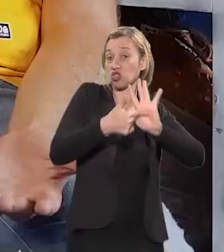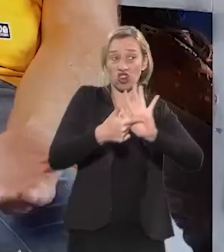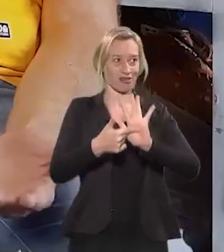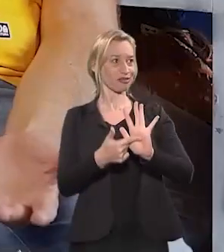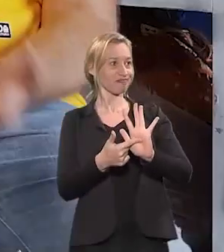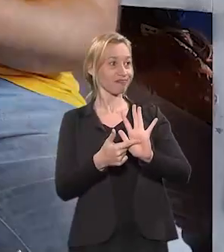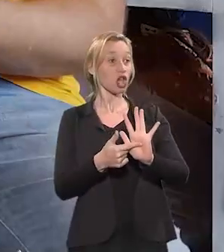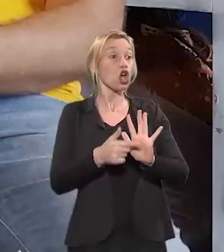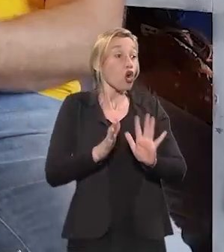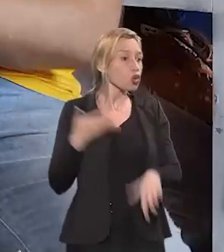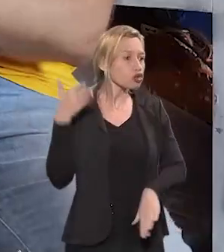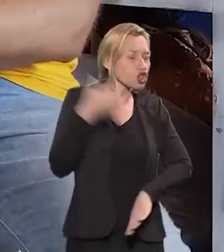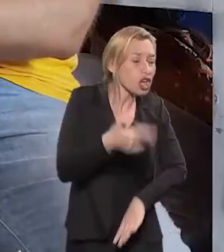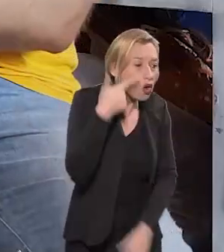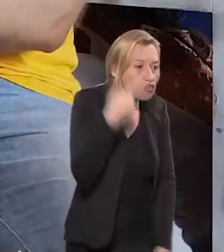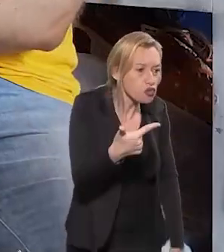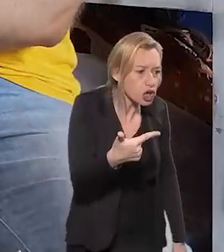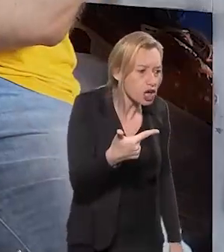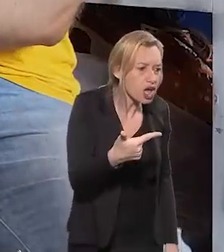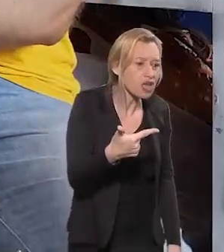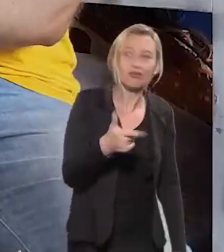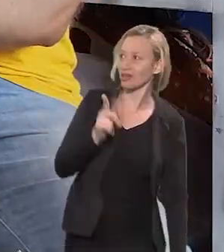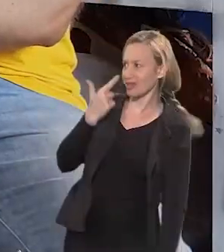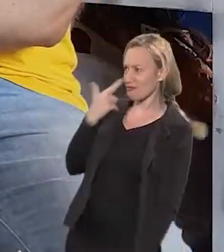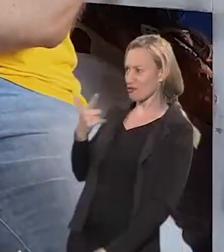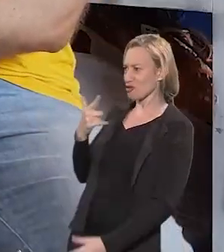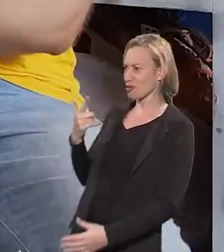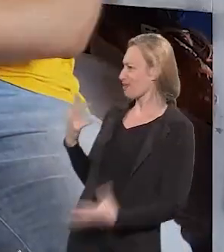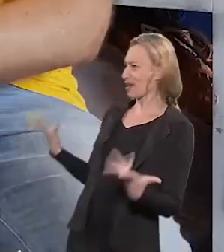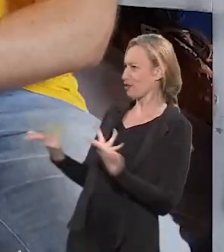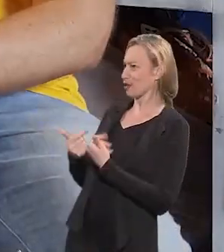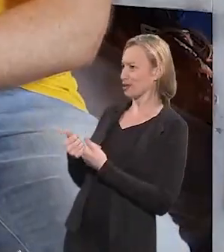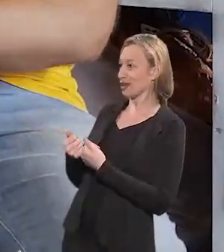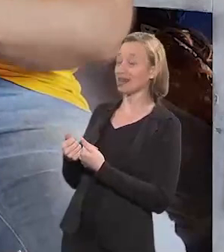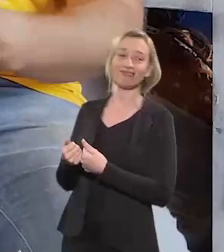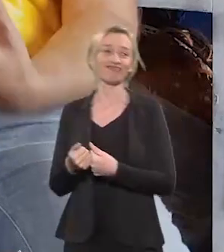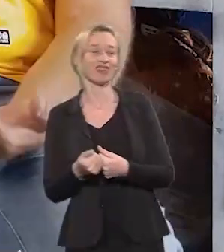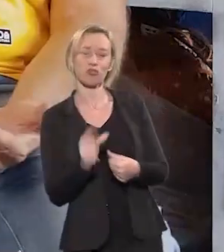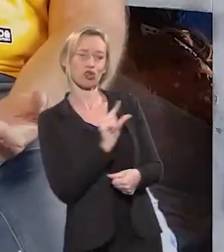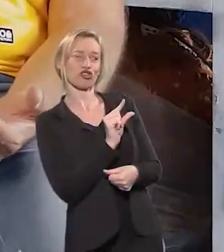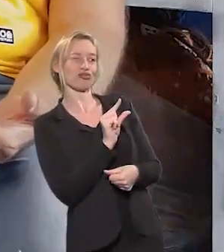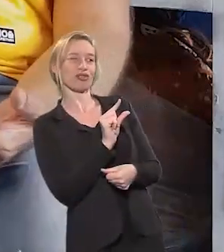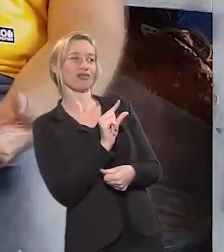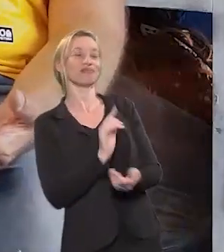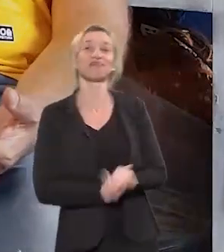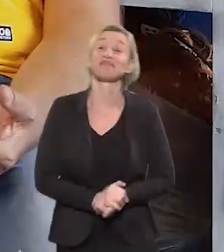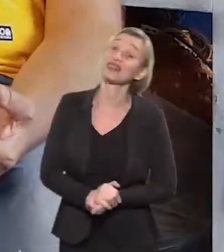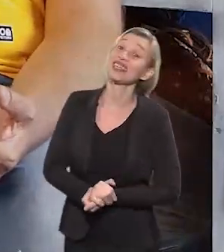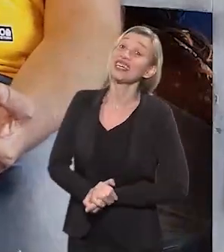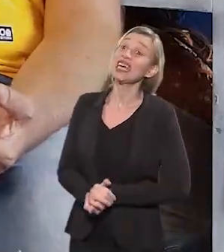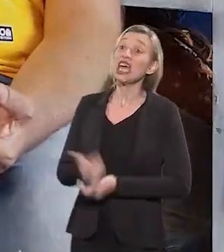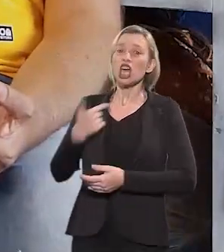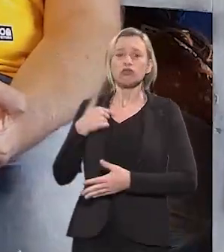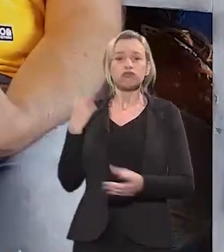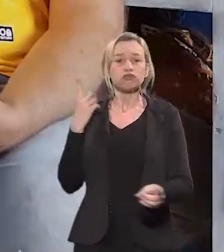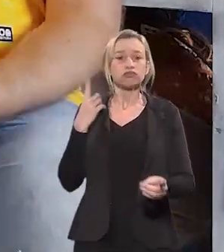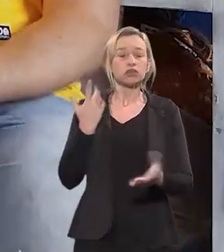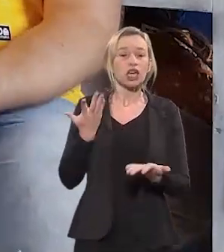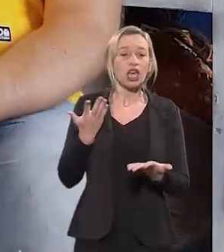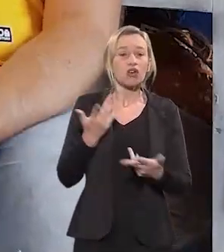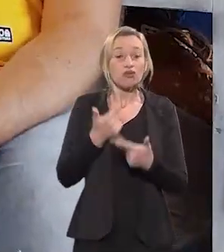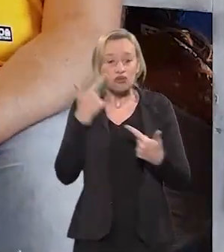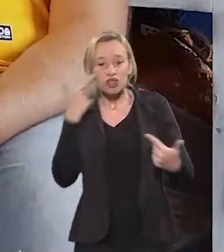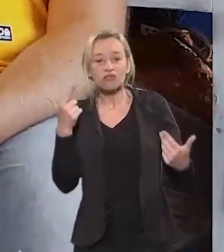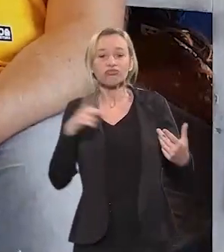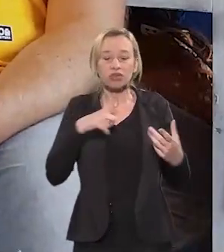mostrava. Uhum. Quando eu cheguei aqui, eu vi... Você viu que não era tão maravilhosa assim. Ela era assim, maravilhosa, né? Mas não era tanto, né? E ao mesmo